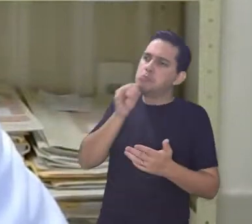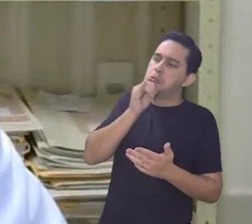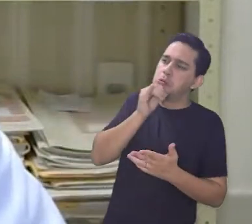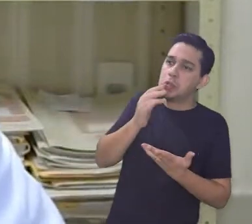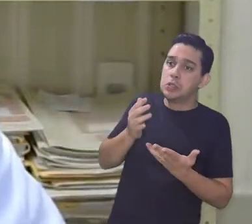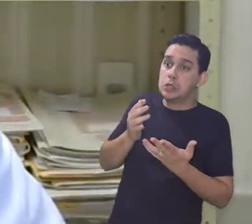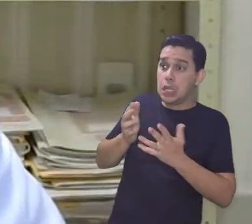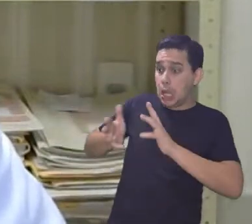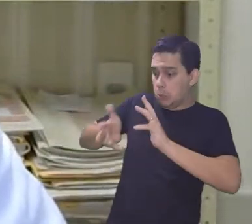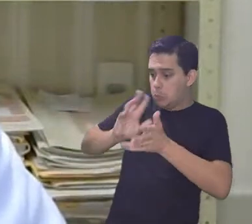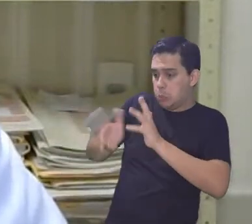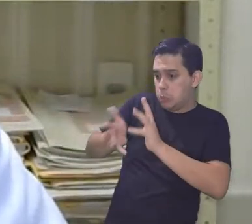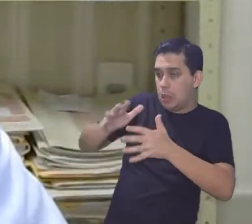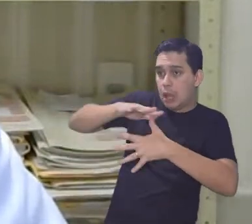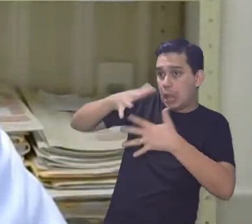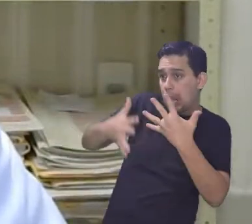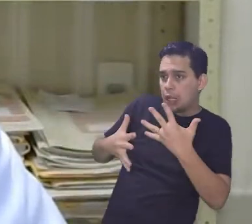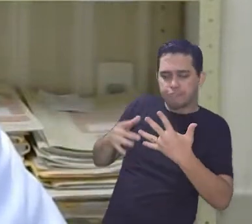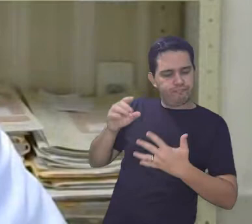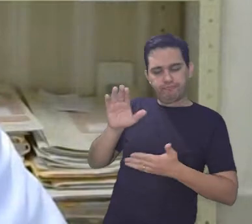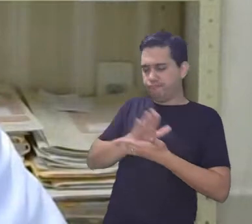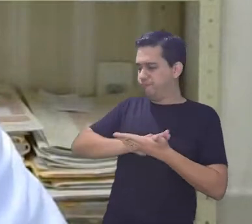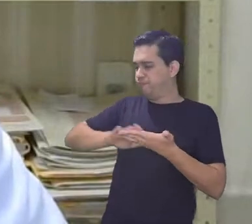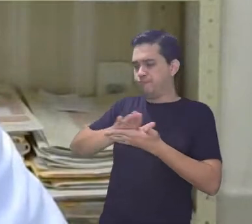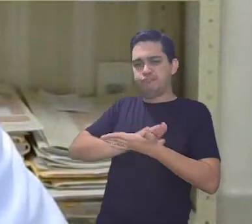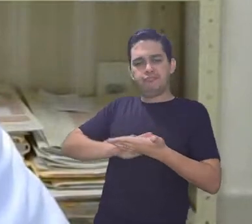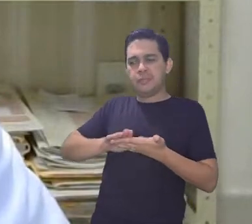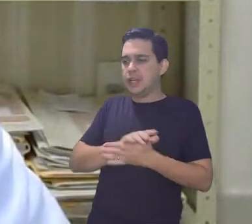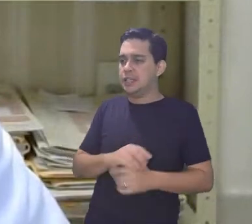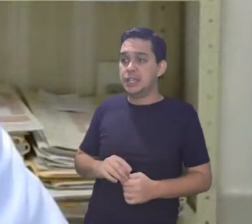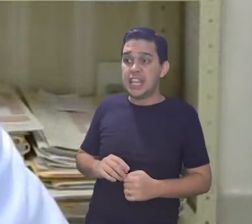exemplo, na linguagem de sinais, nenhum deles tem